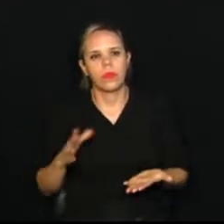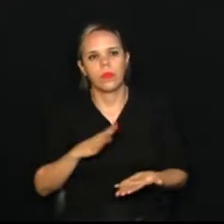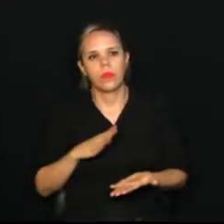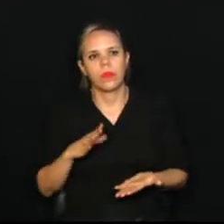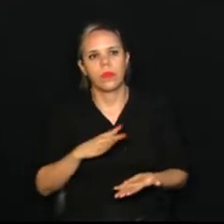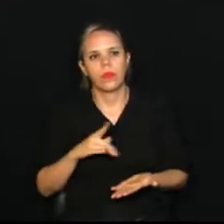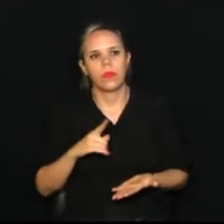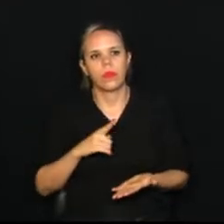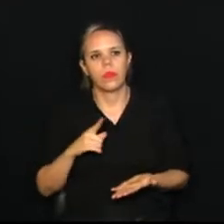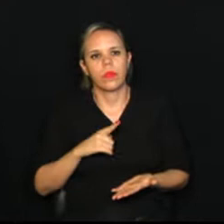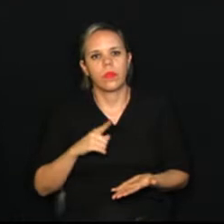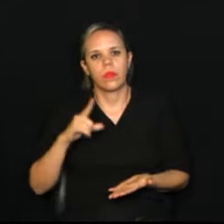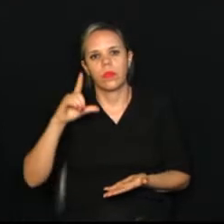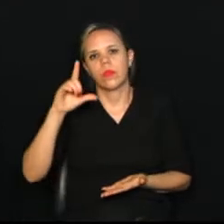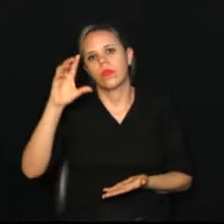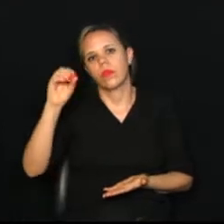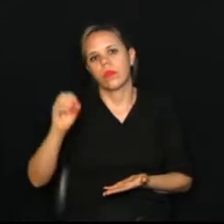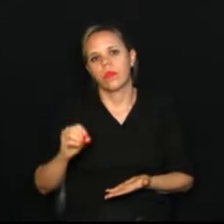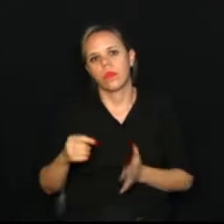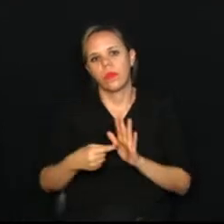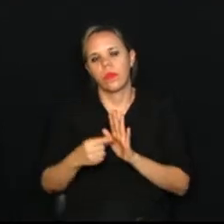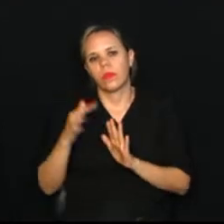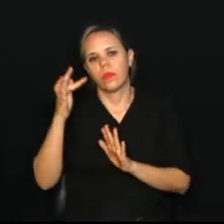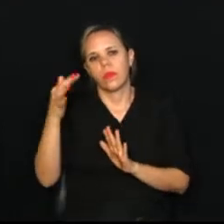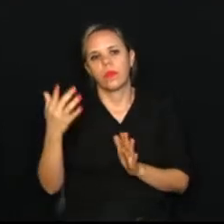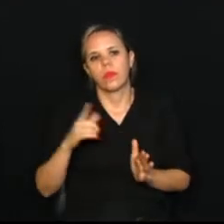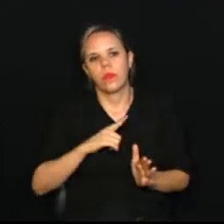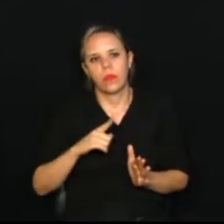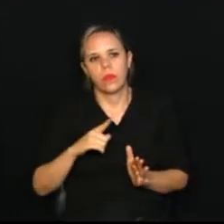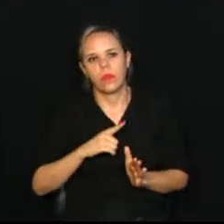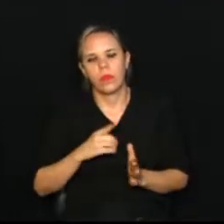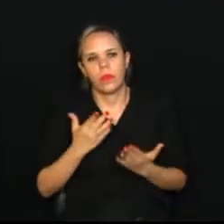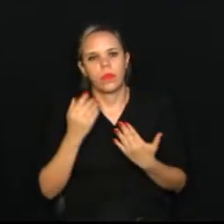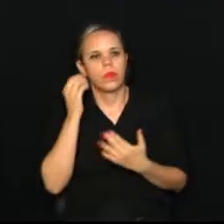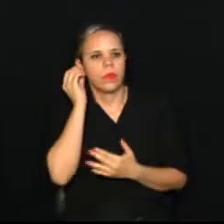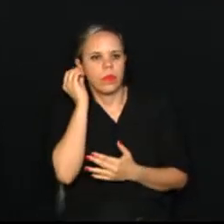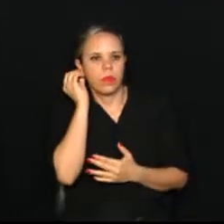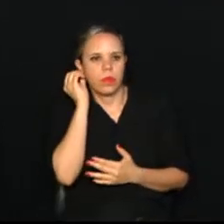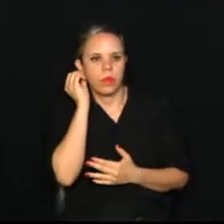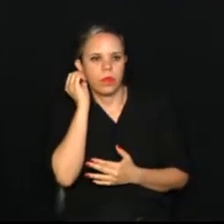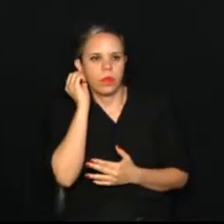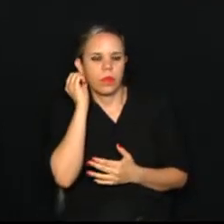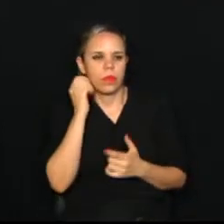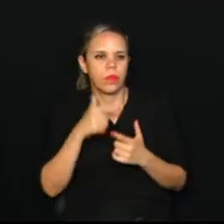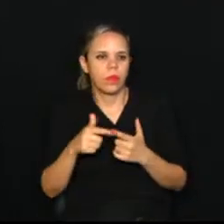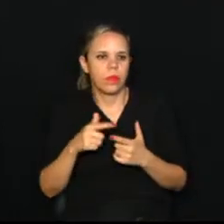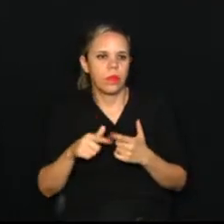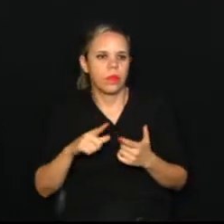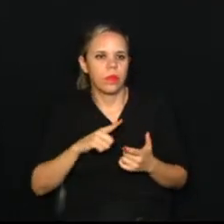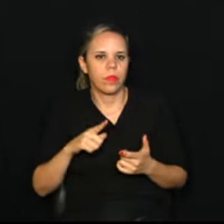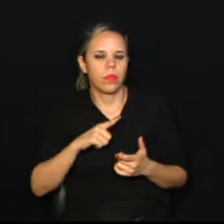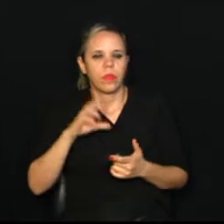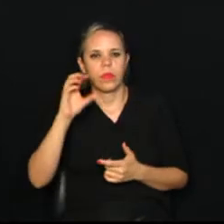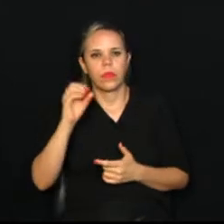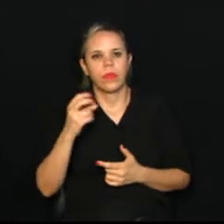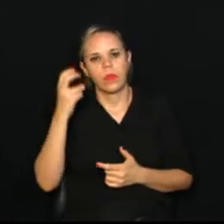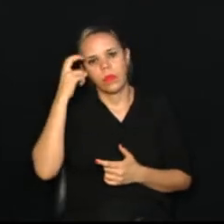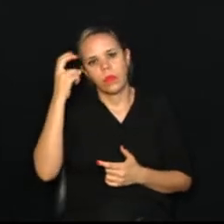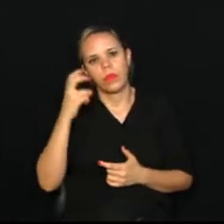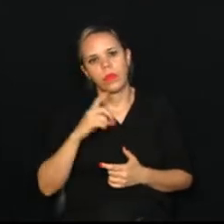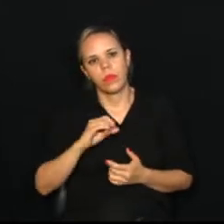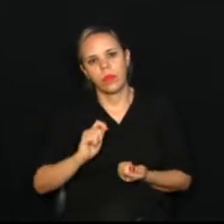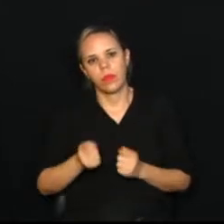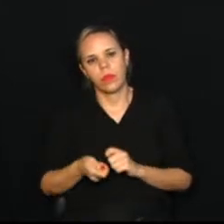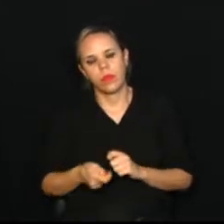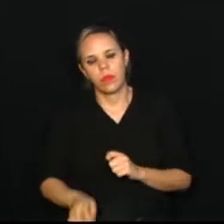tem um semáforo que diz, lá na frente você está enfrentando tal e tal problema. É um semáforo inteligente que se